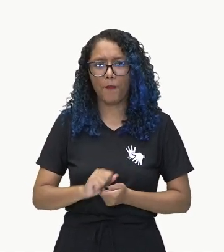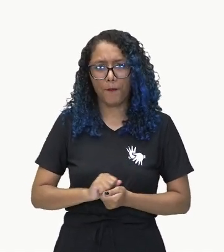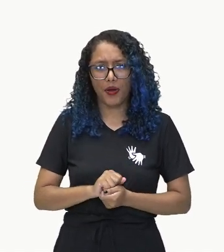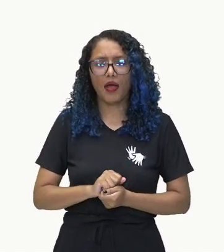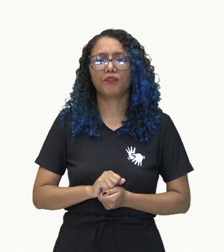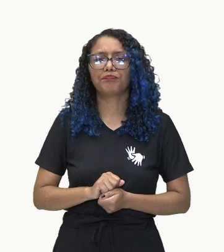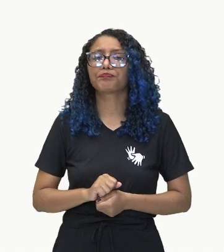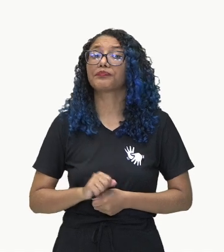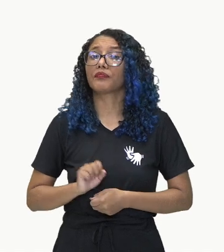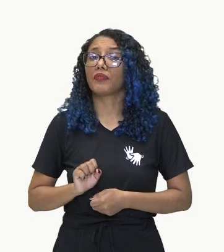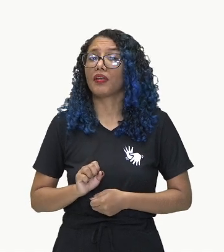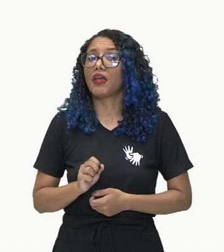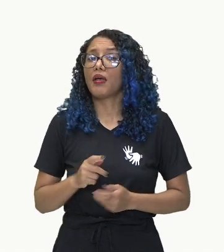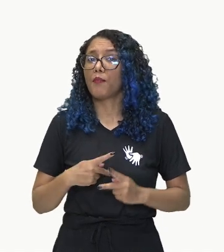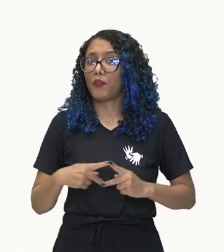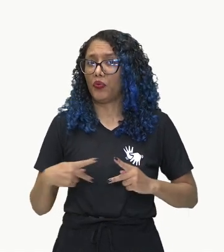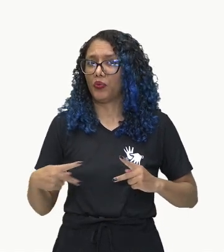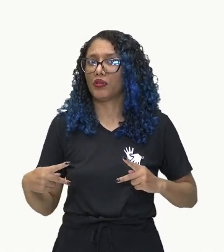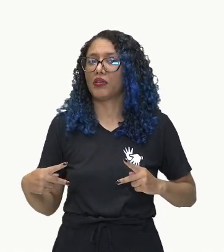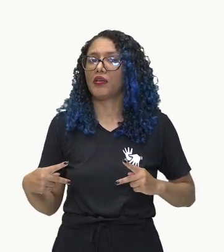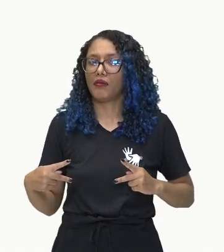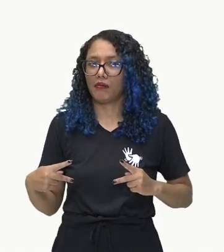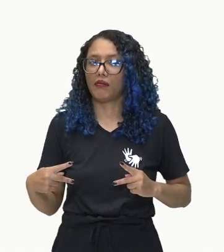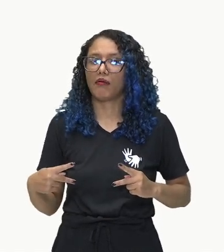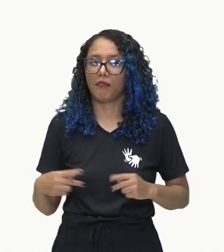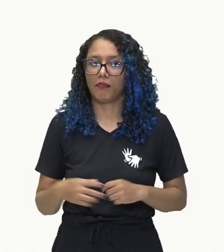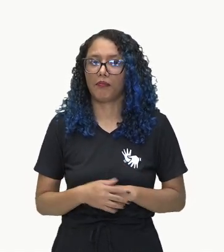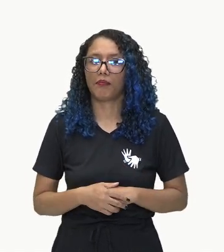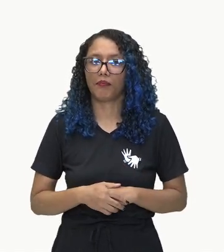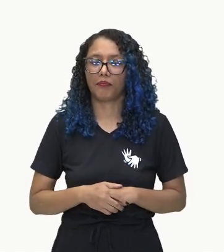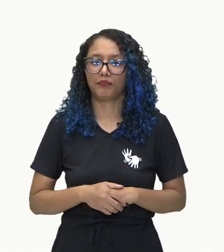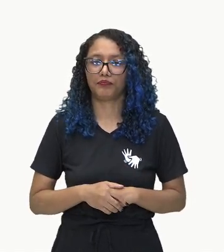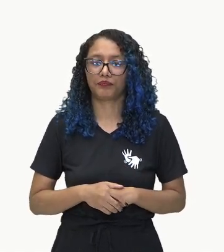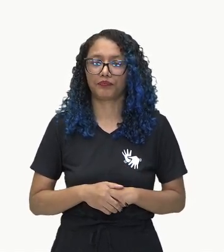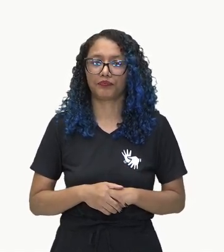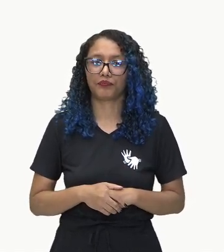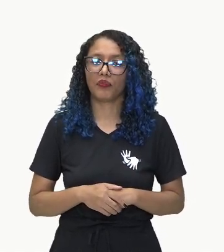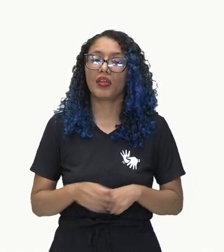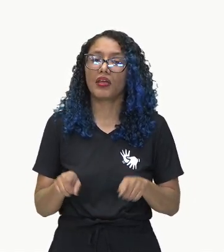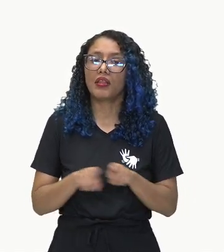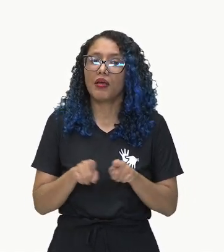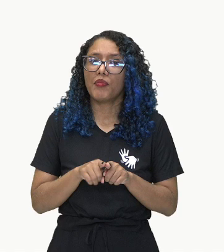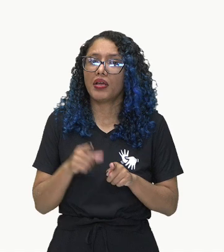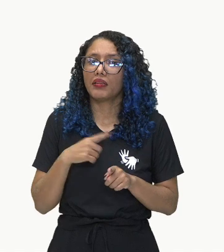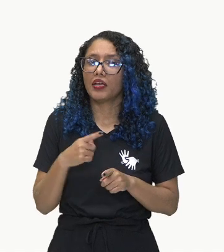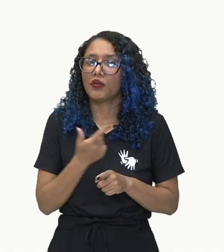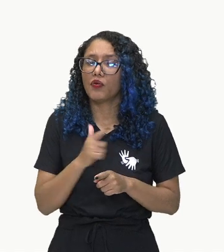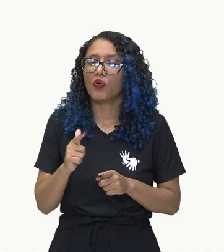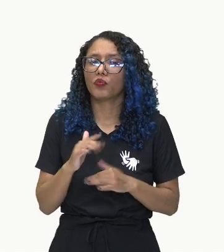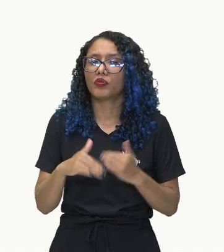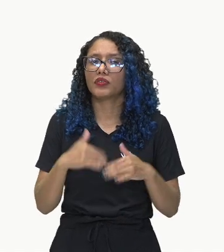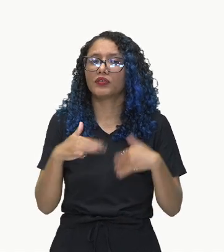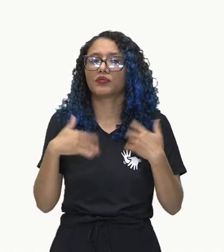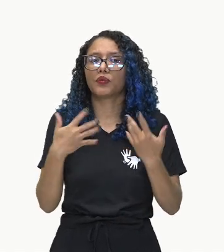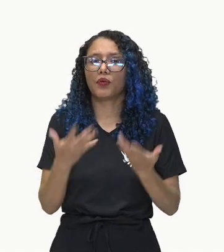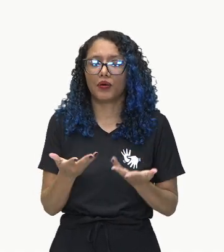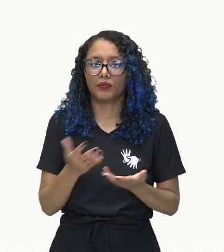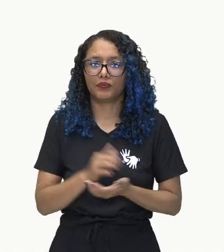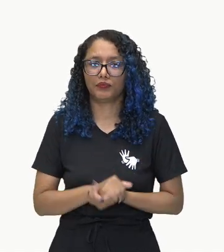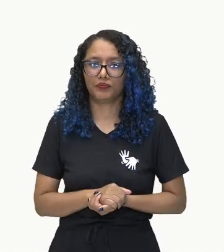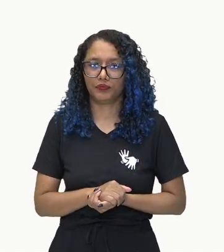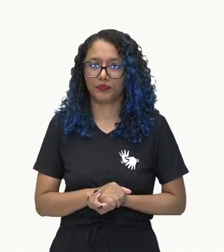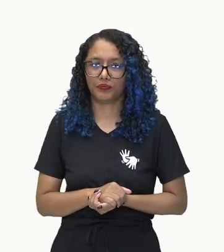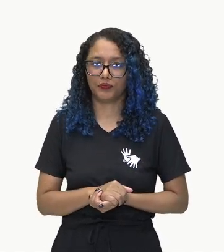bem, nesse momento vai ocorrer outro processo de transformação desse bolo alimentar,